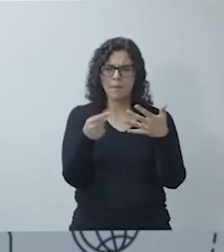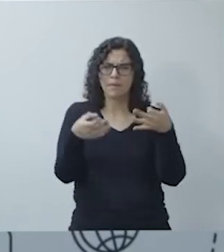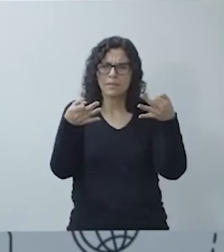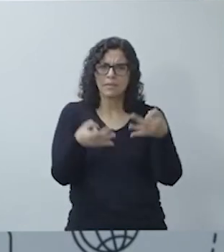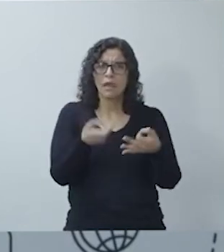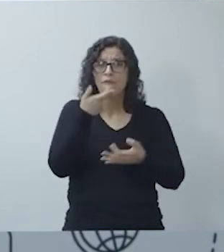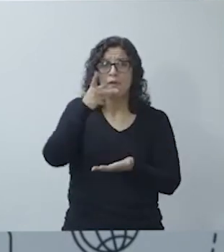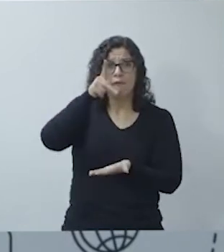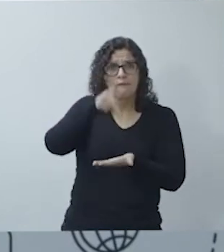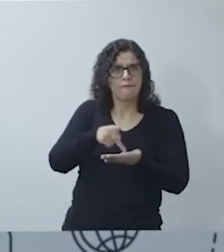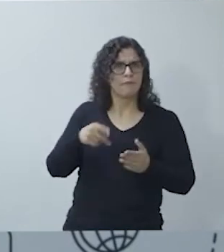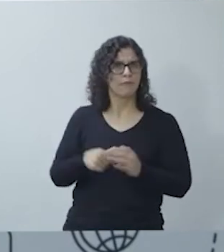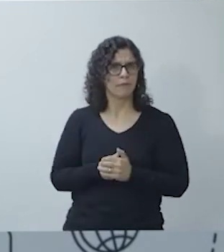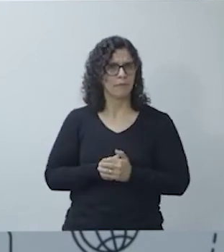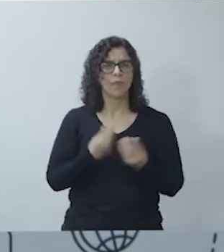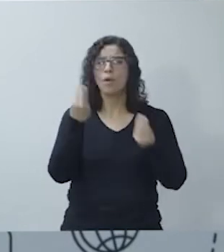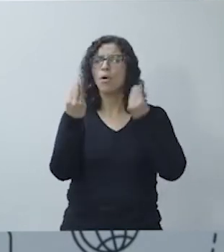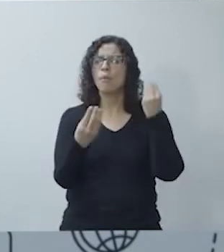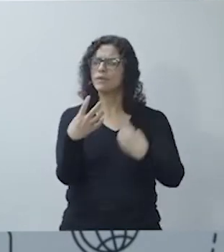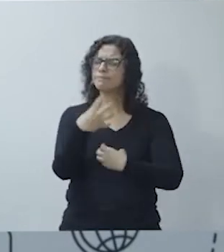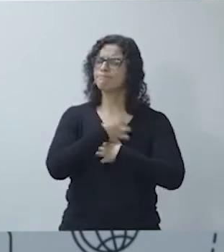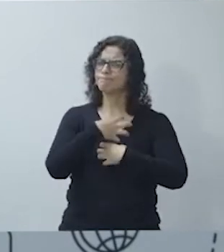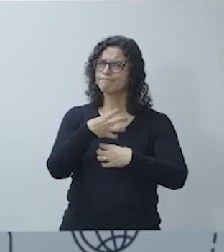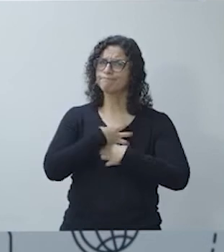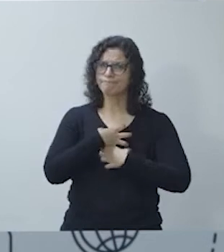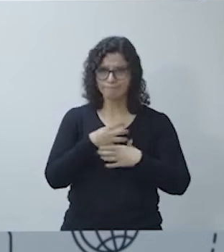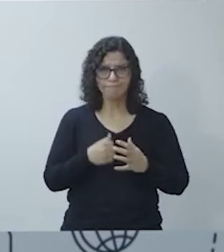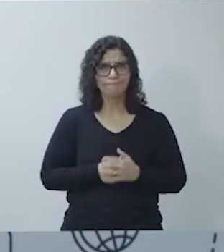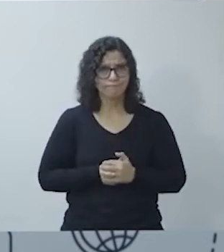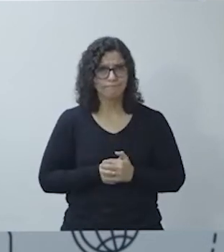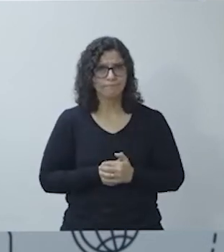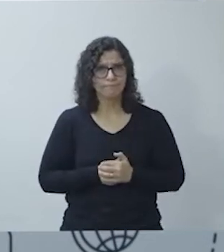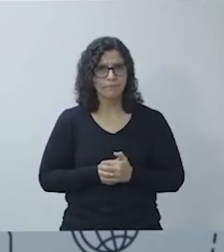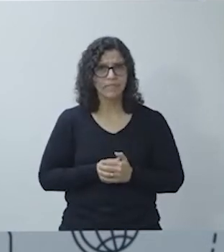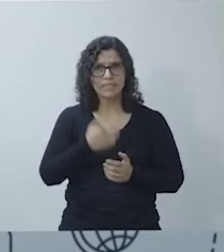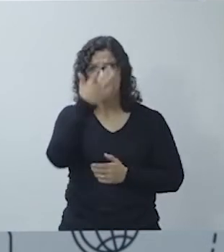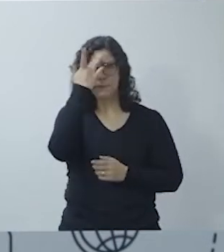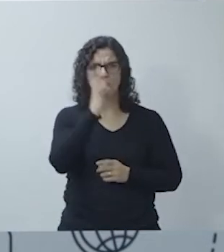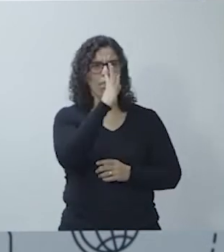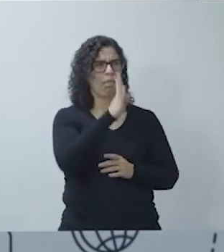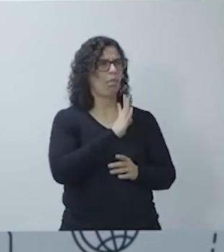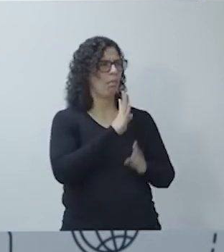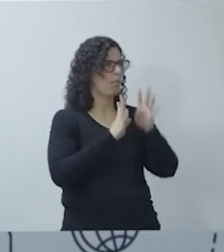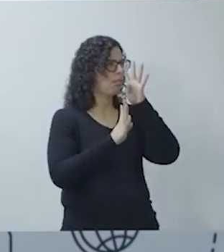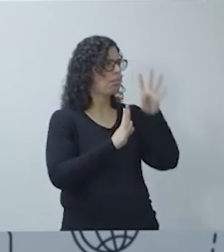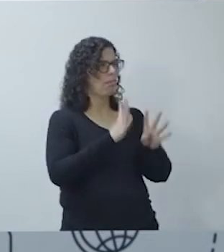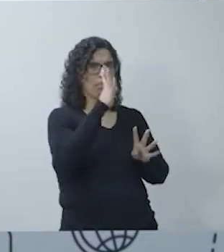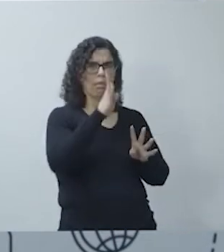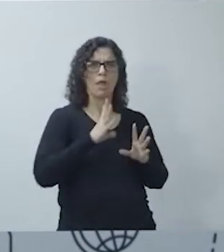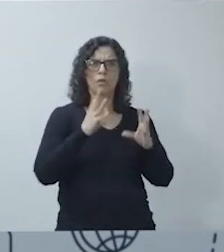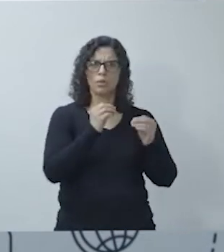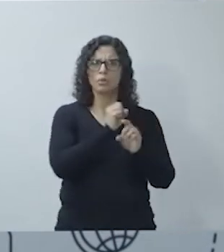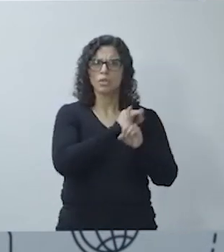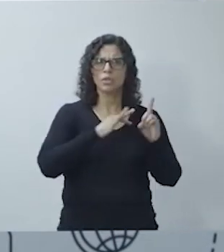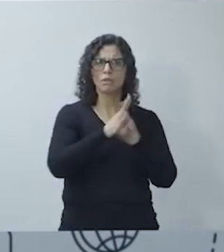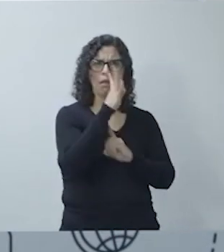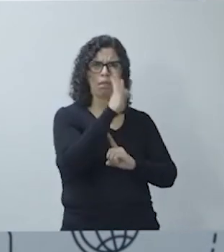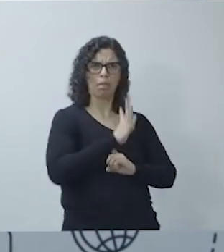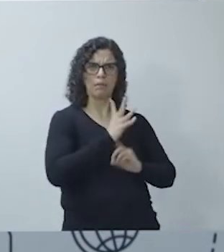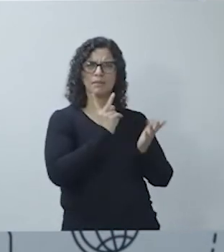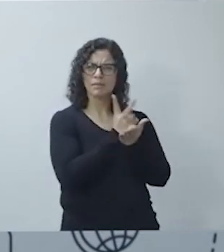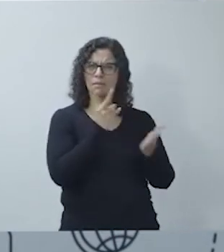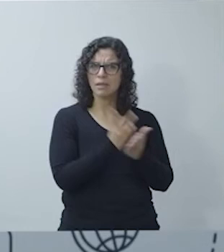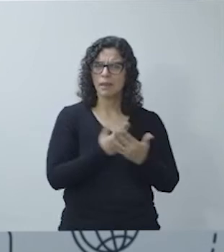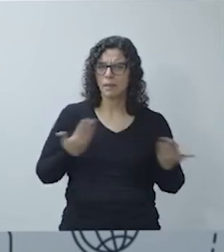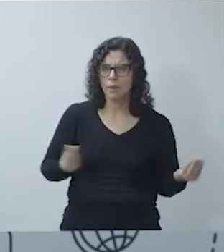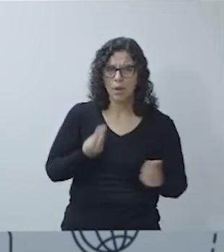que fala a verdade, como você se sentiria com relação a. Né? A sociedade ali à